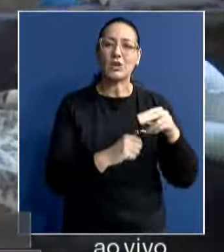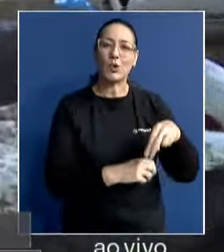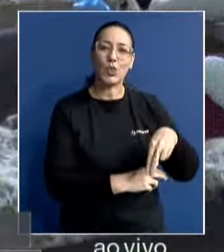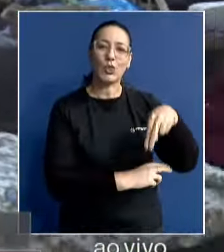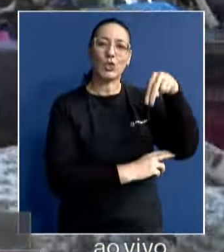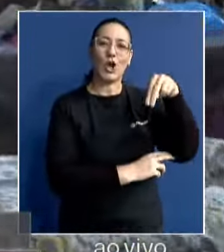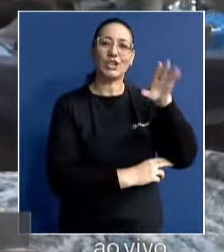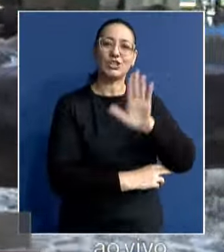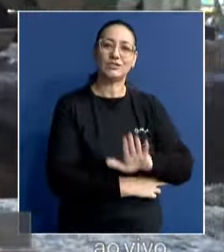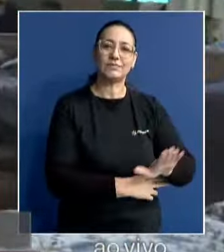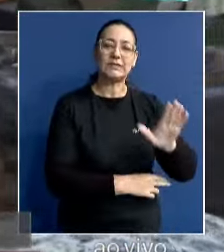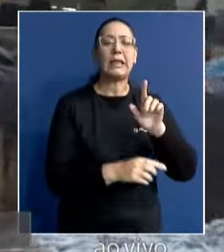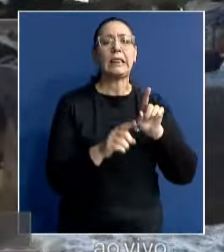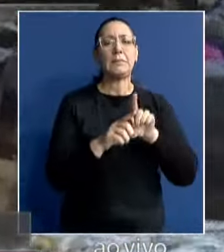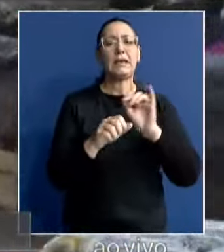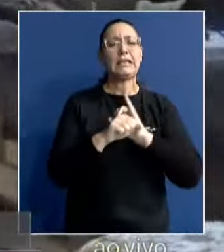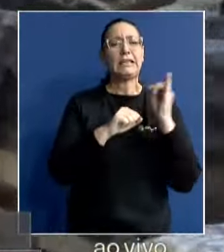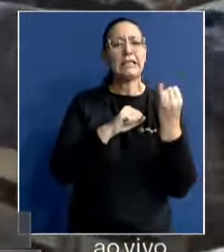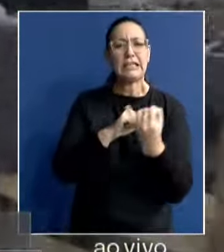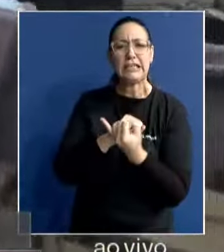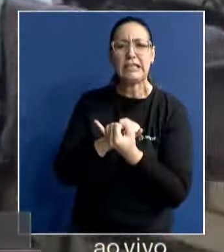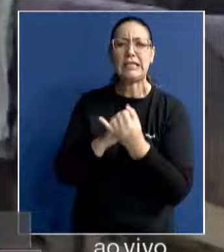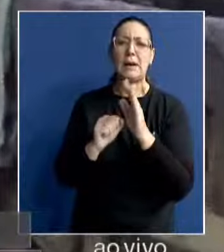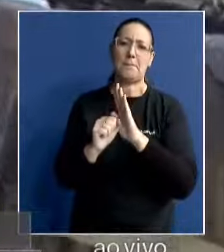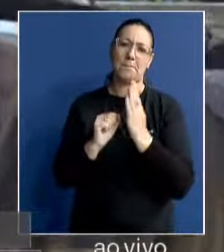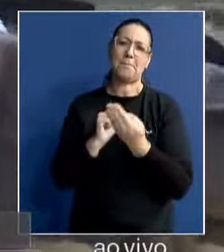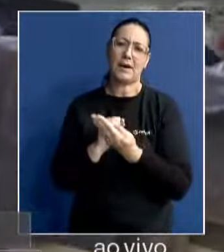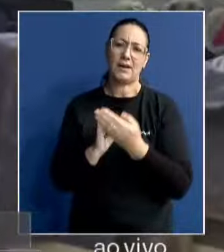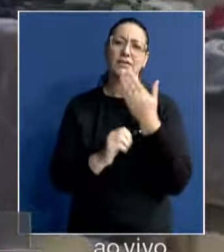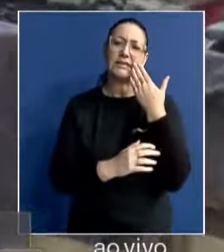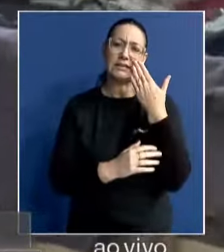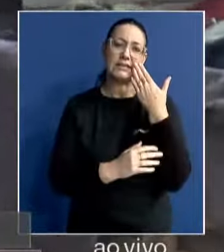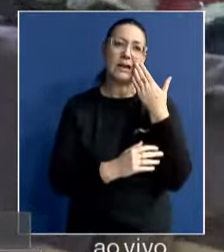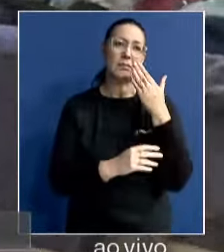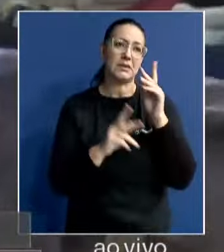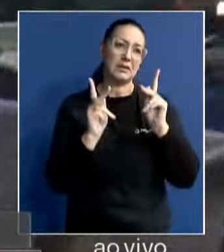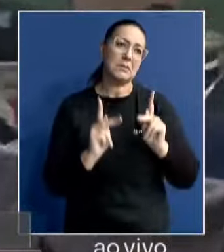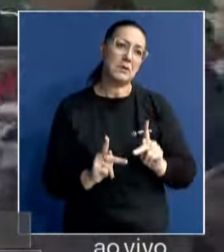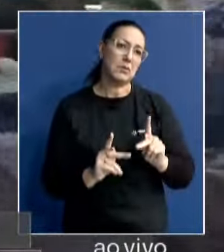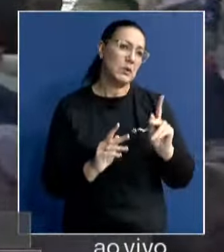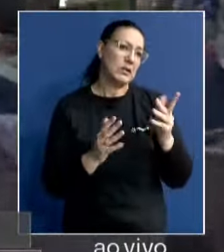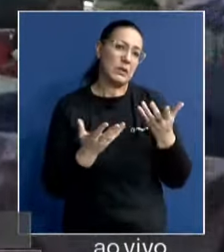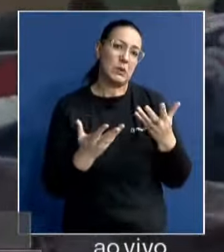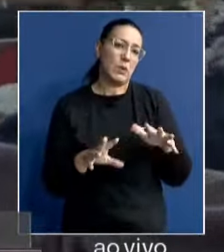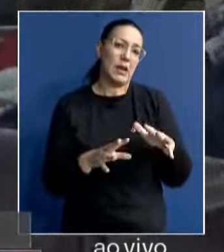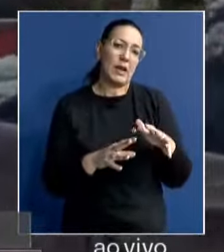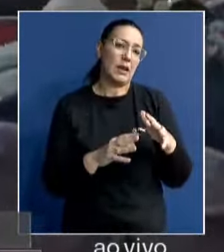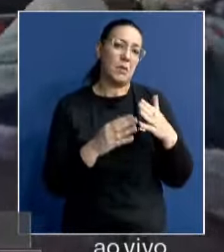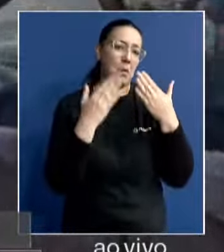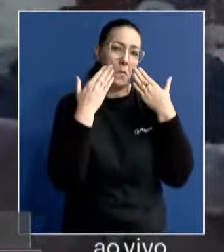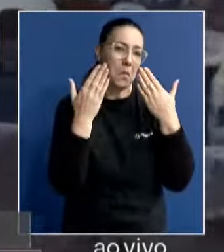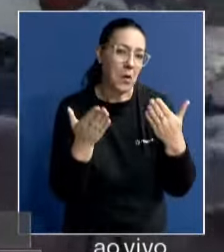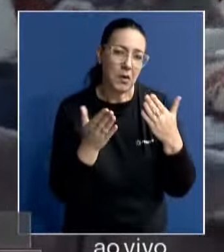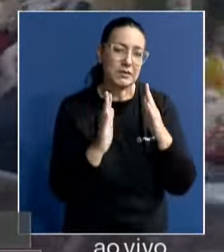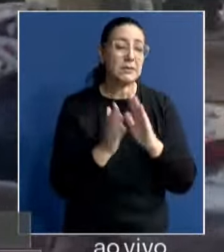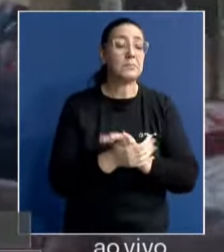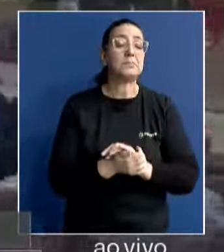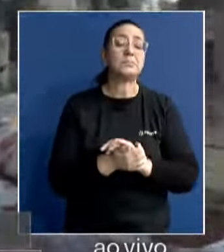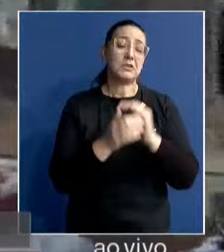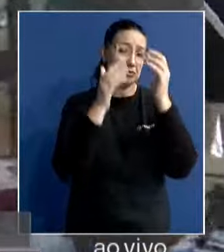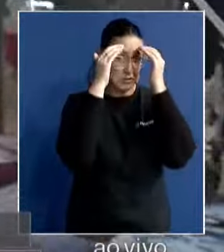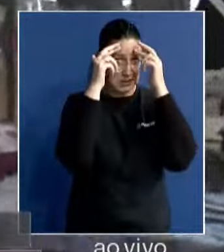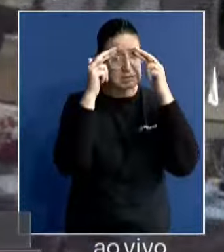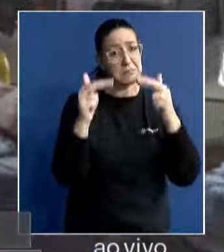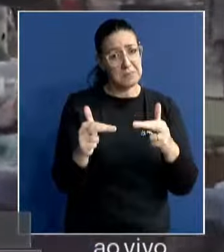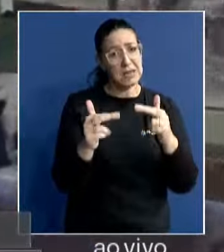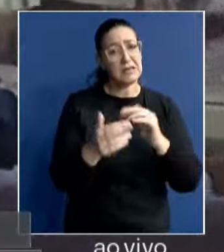pessoas da região das ilhas também. A gente sabe que tem gente que não quer aparecer nesse momento, claro que a gente vai respeitar, mas para mostrar para você de casa a